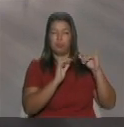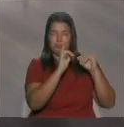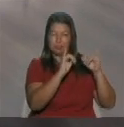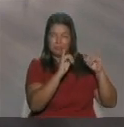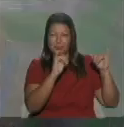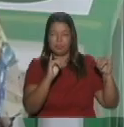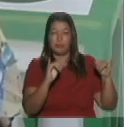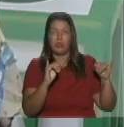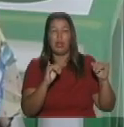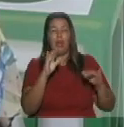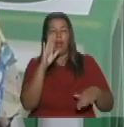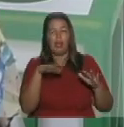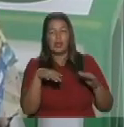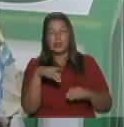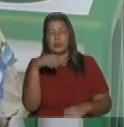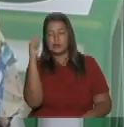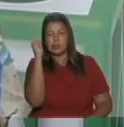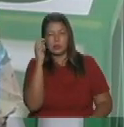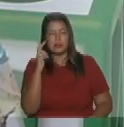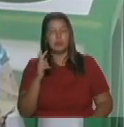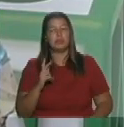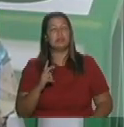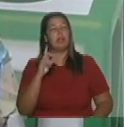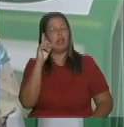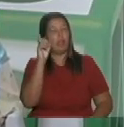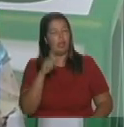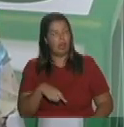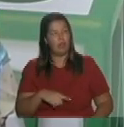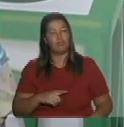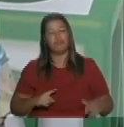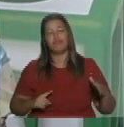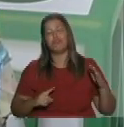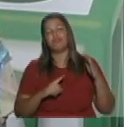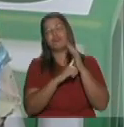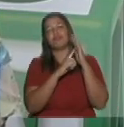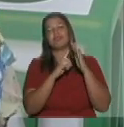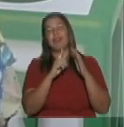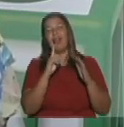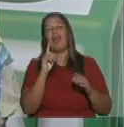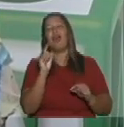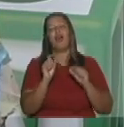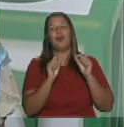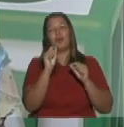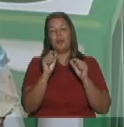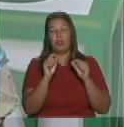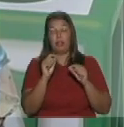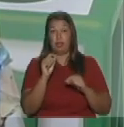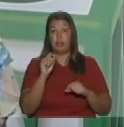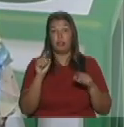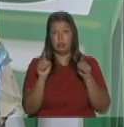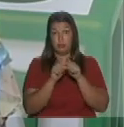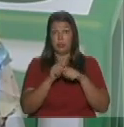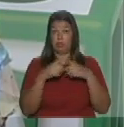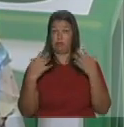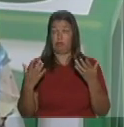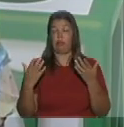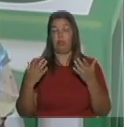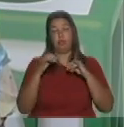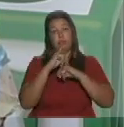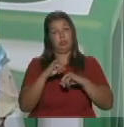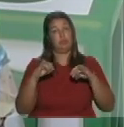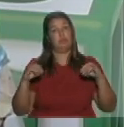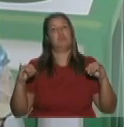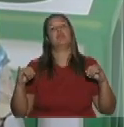é muitas vezes ardilosamente pensado para conquistar aquele público-alvo, né? Então você